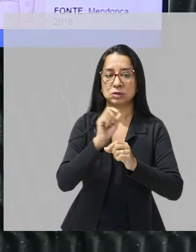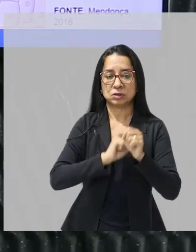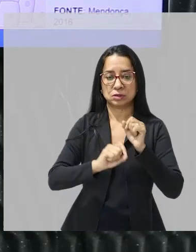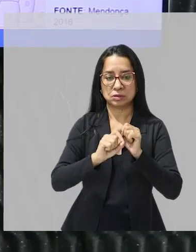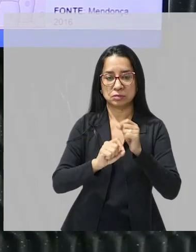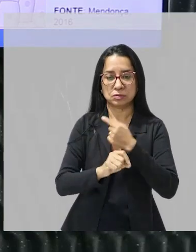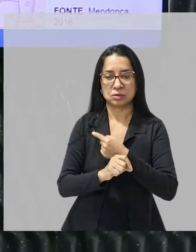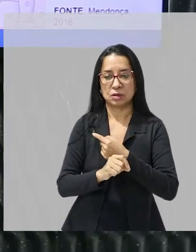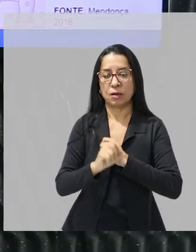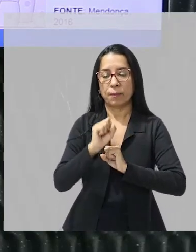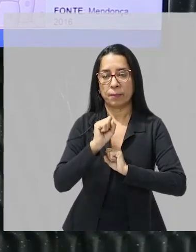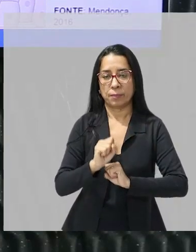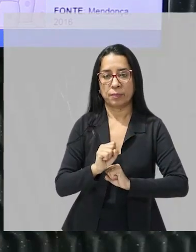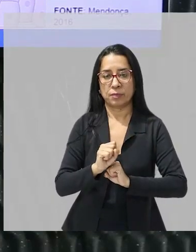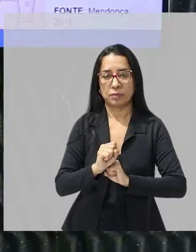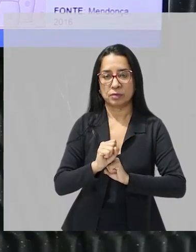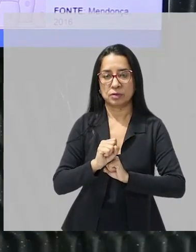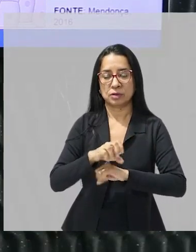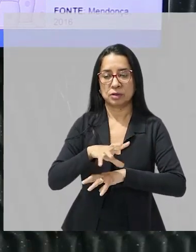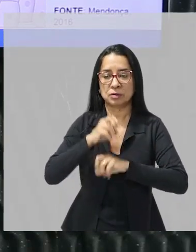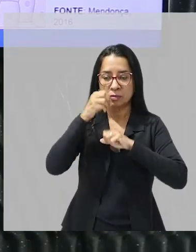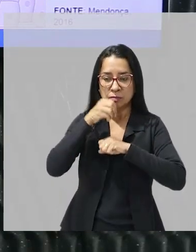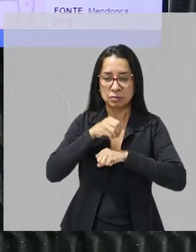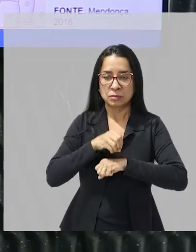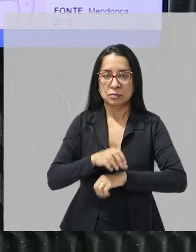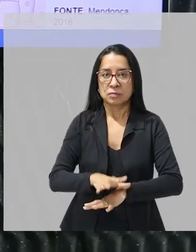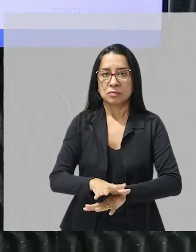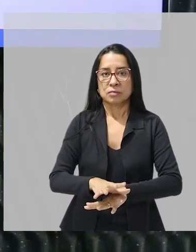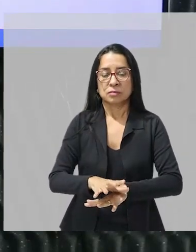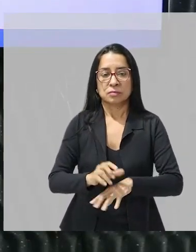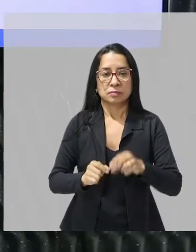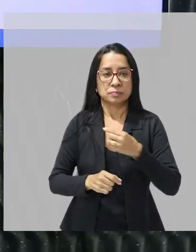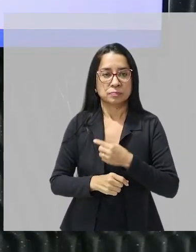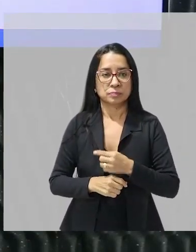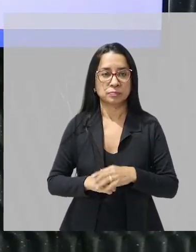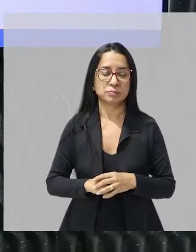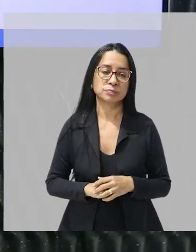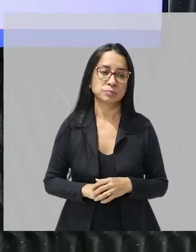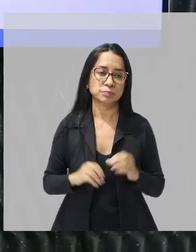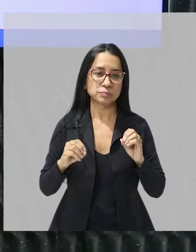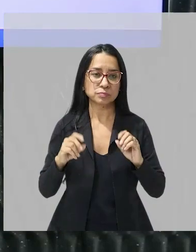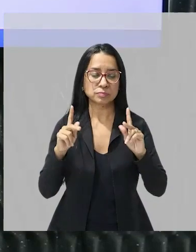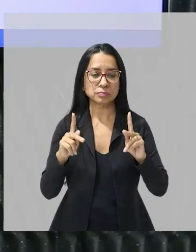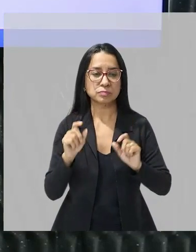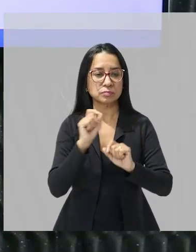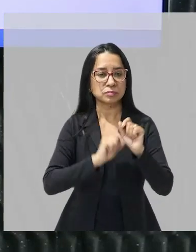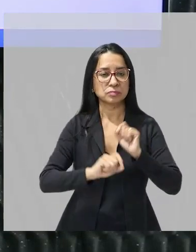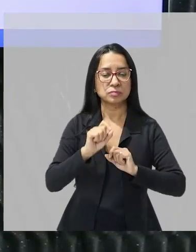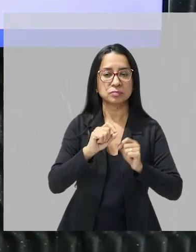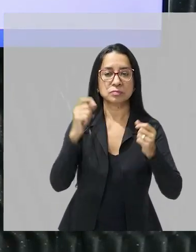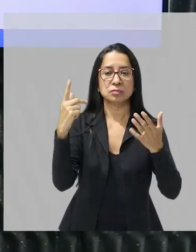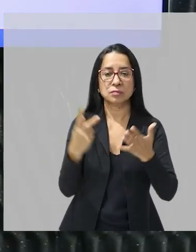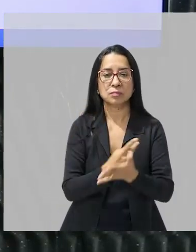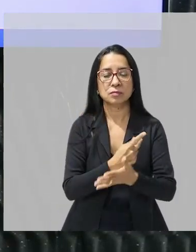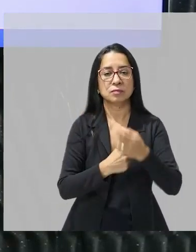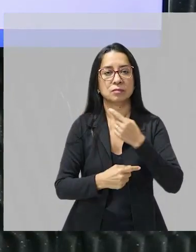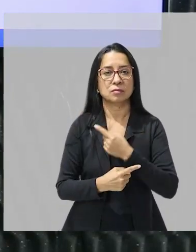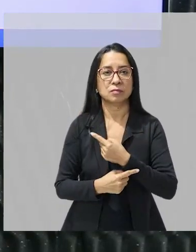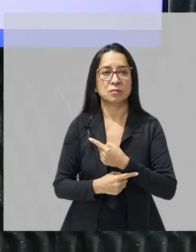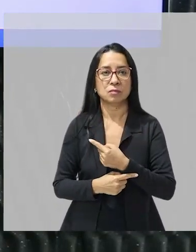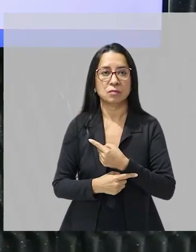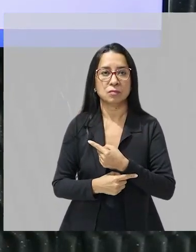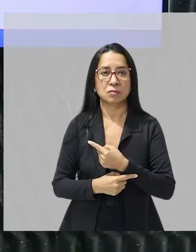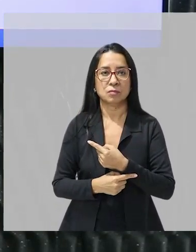que o indivíduo possa expirar, ele joga para fora o gás carbônico, ok? Agora, o que está acontecendo aqui